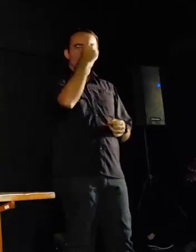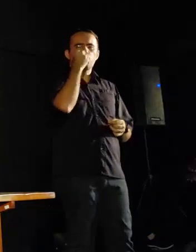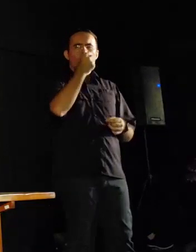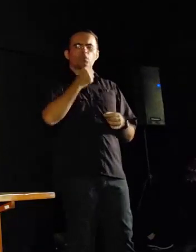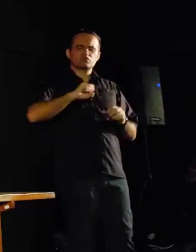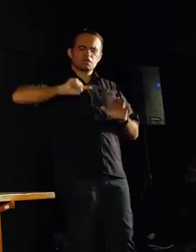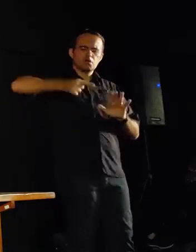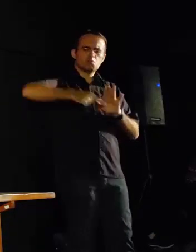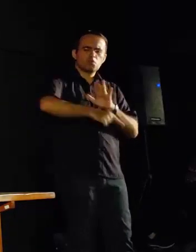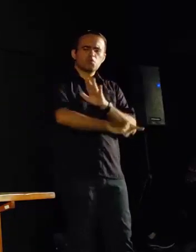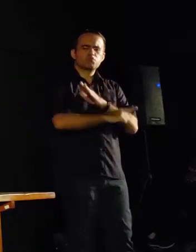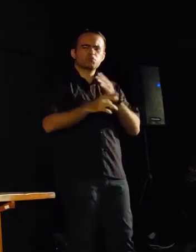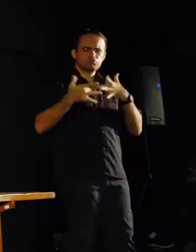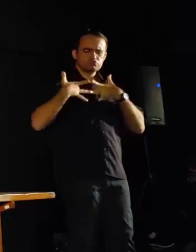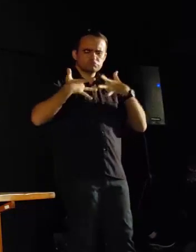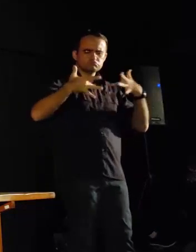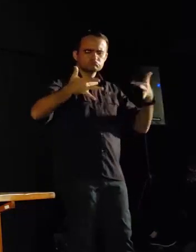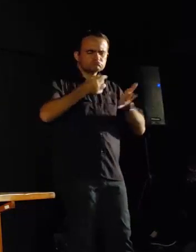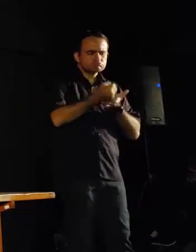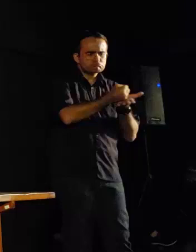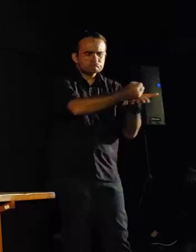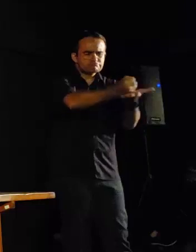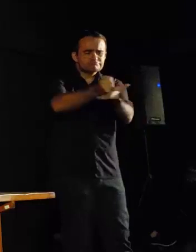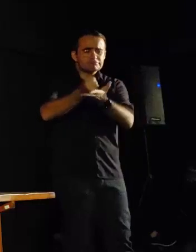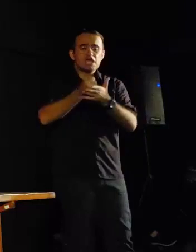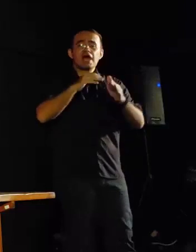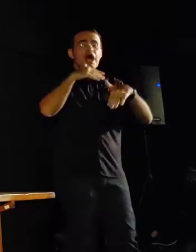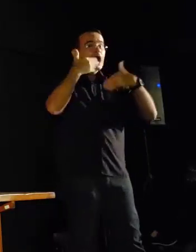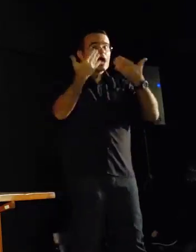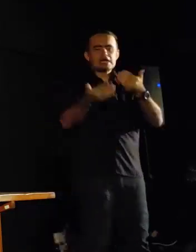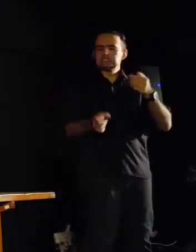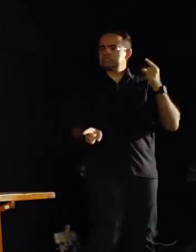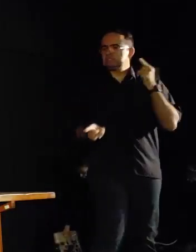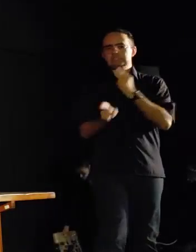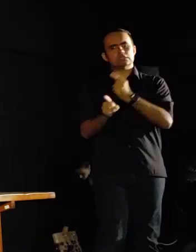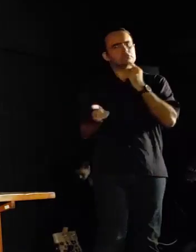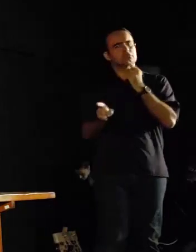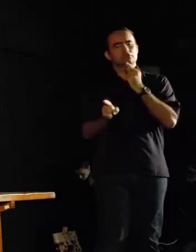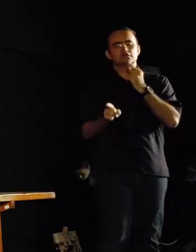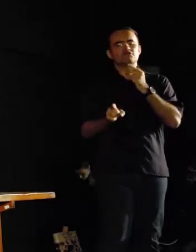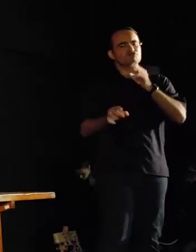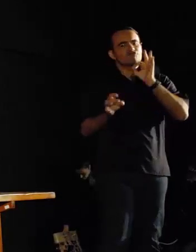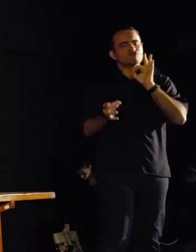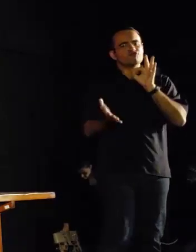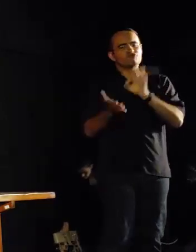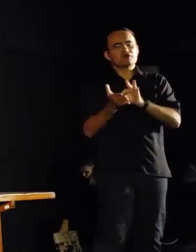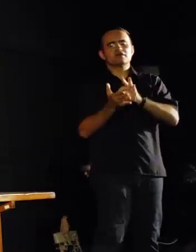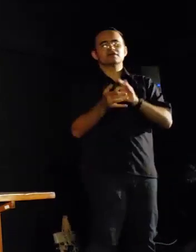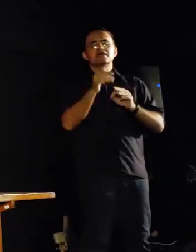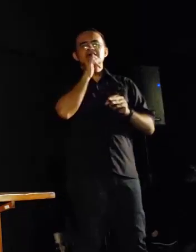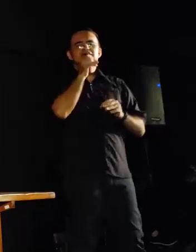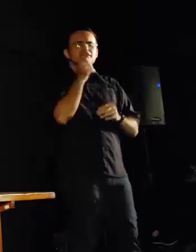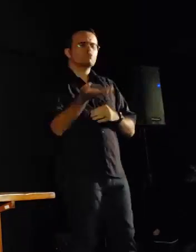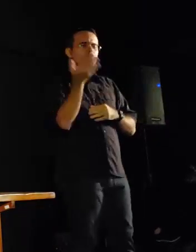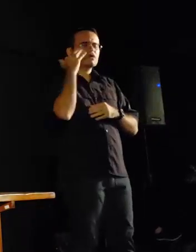de solidariedade ainda inaudita. A primeira verdadeira revolução, isso segundo